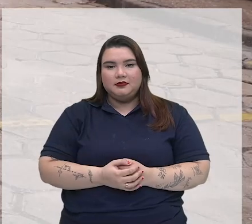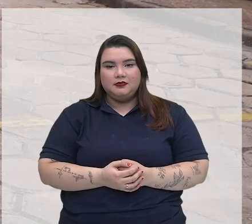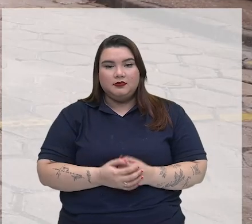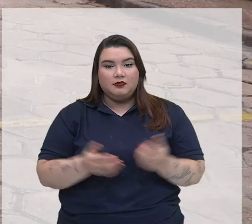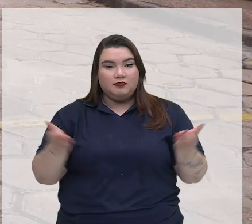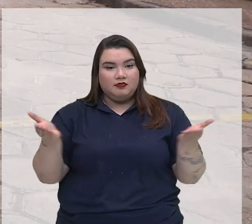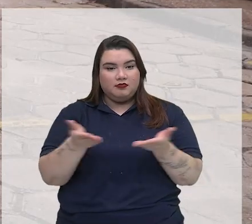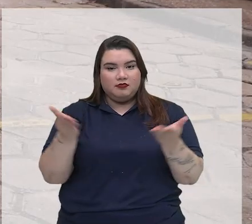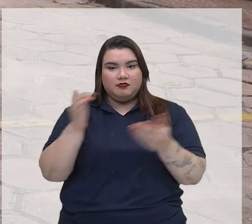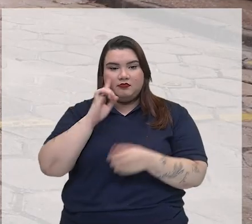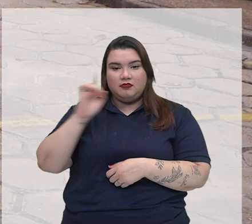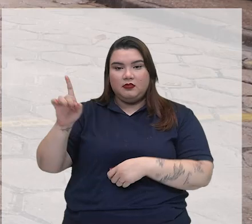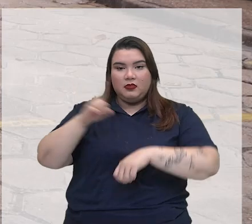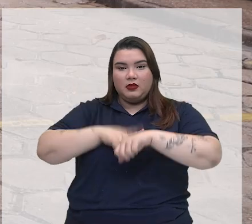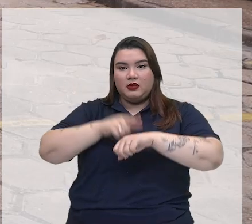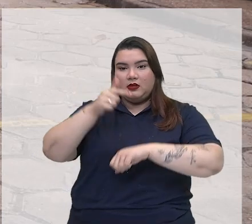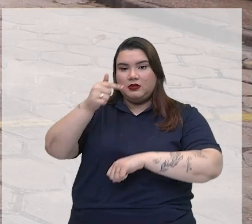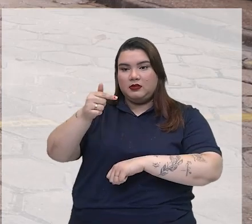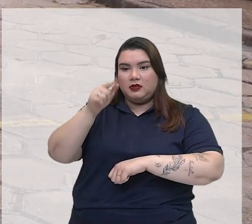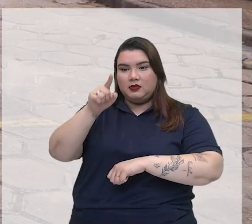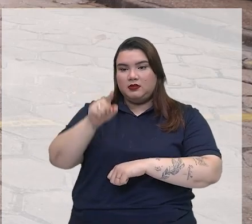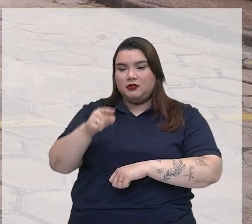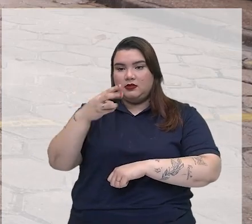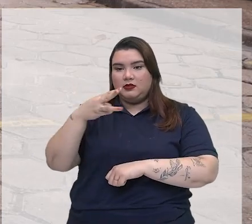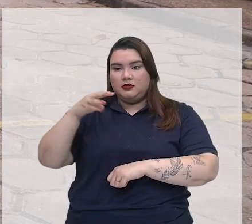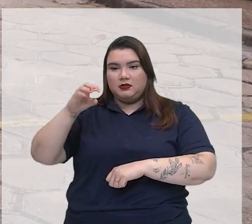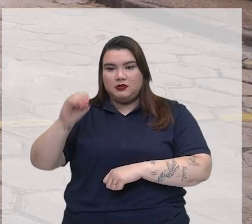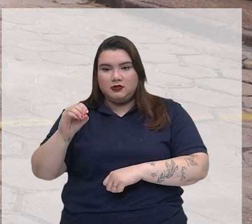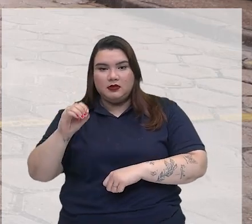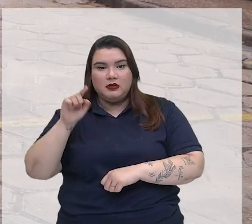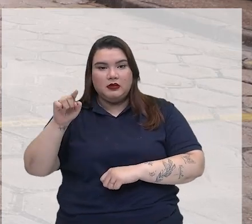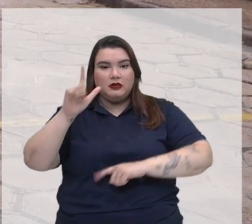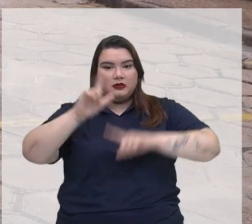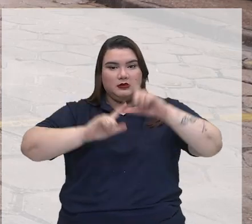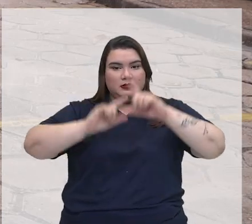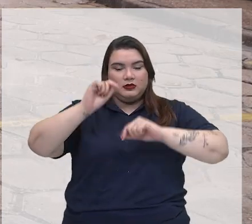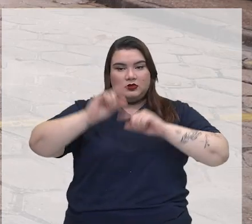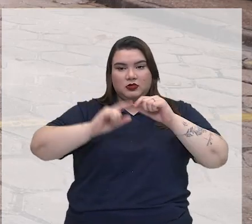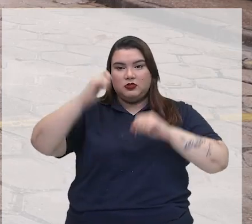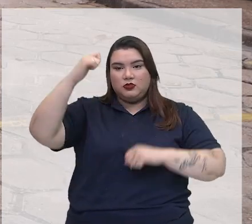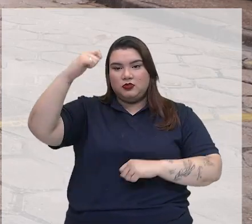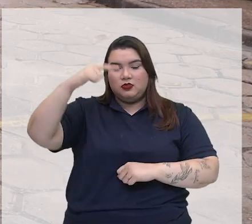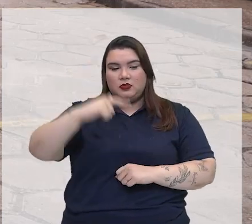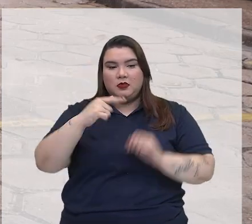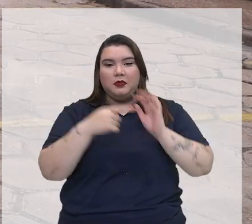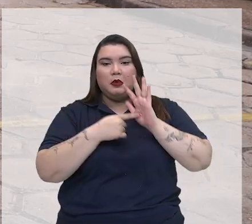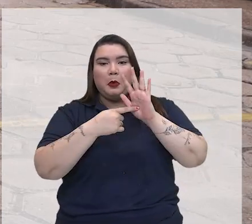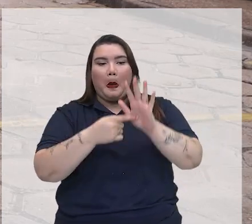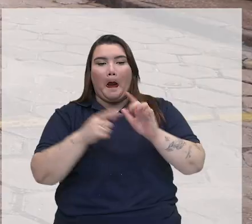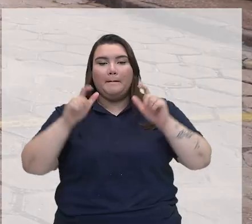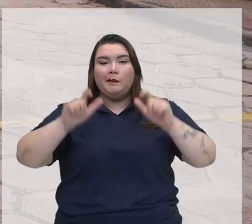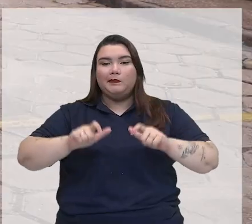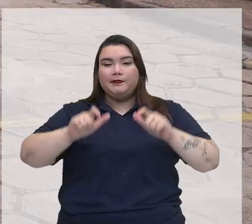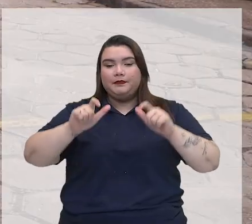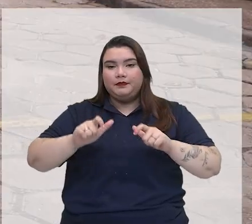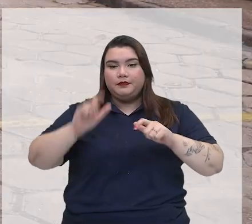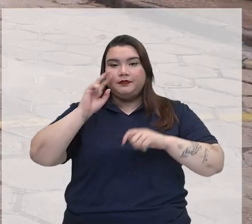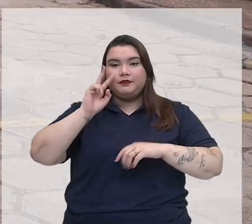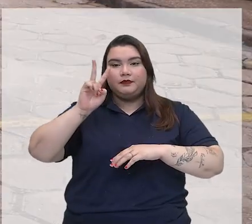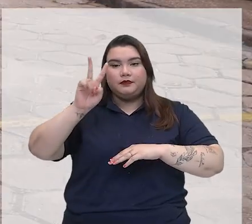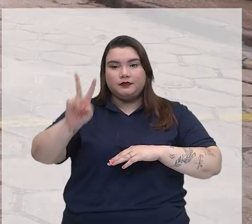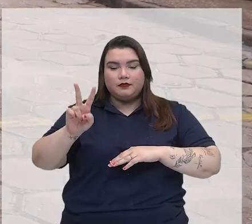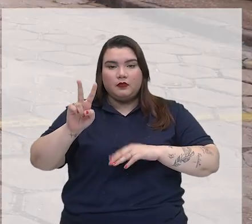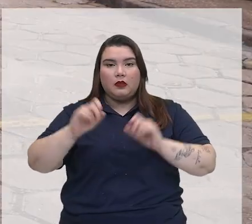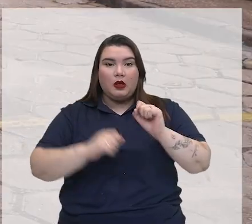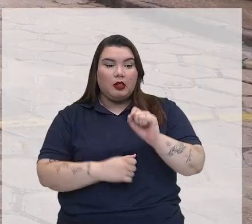Neste dia, eram 7h30 da manhã. A nossa grande estrela, o Sol, estava aparecendo lá no horizonte, na